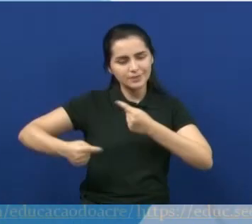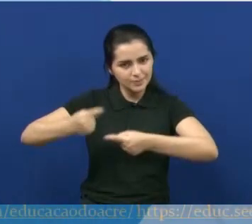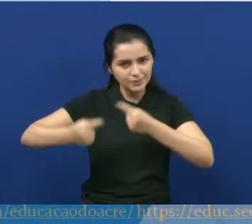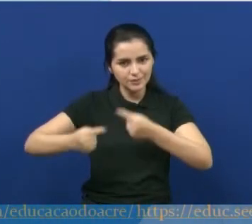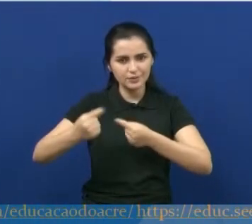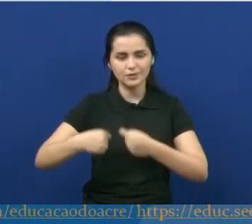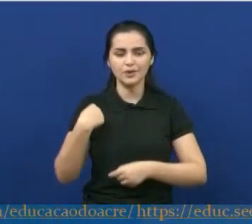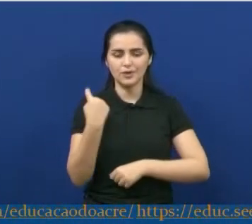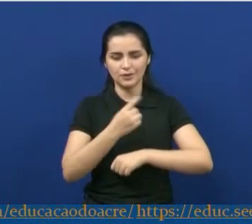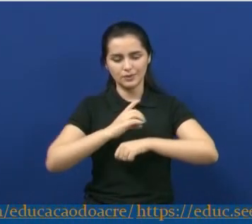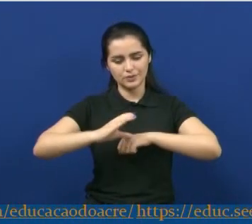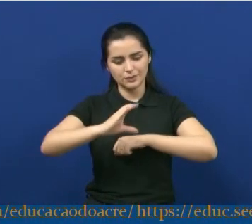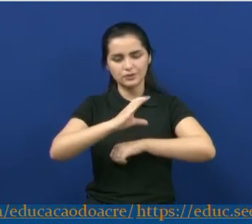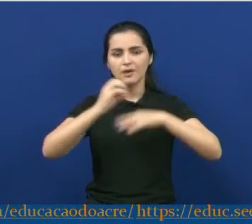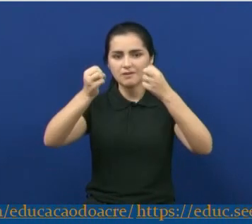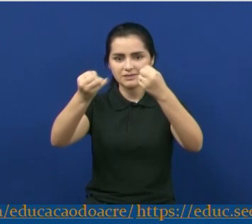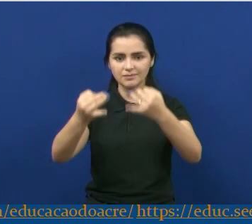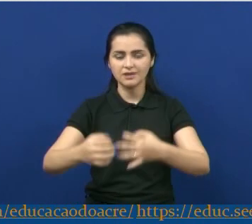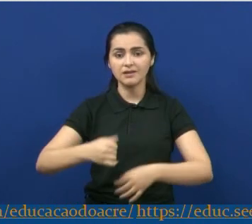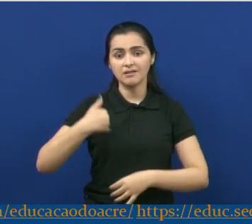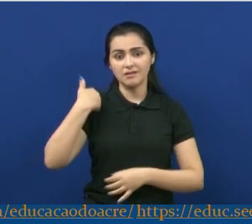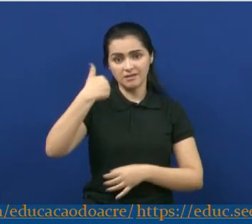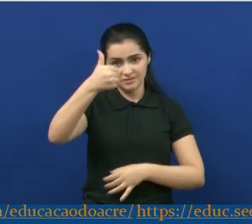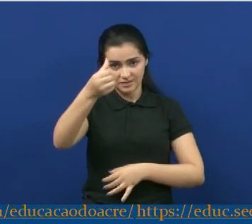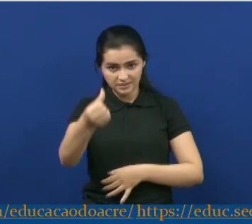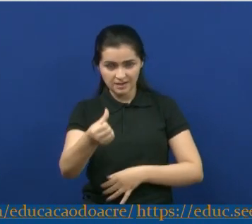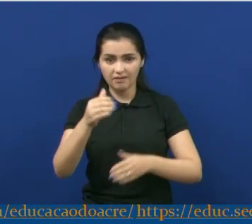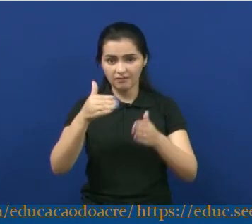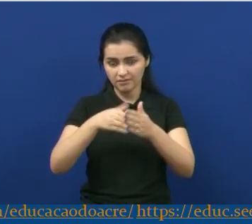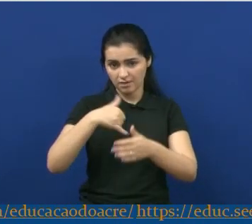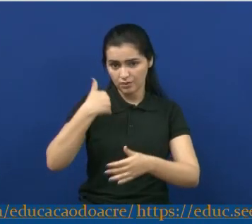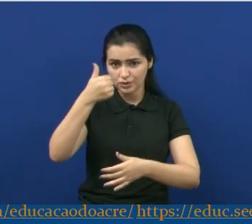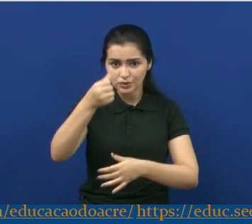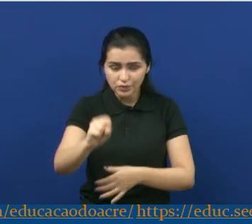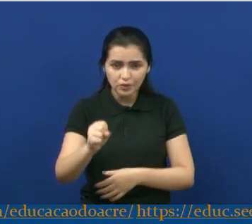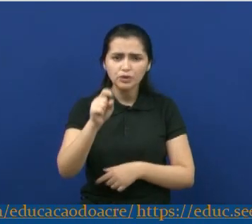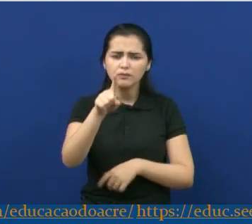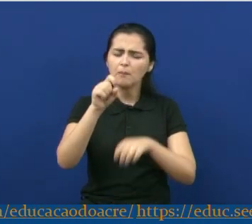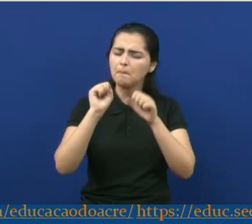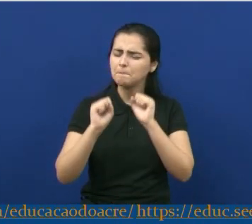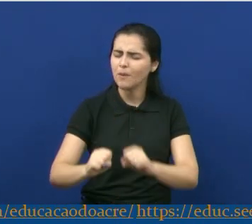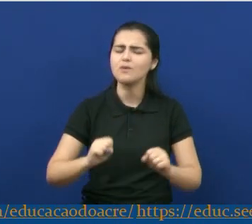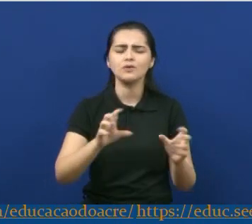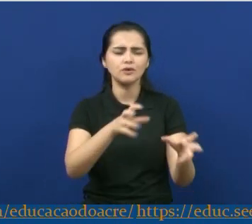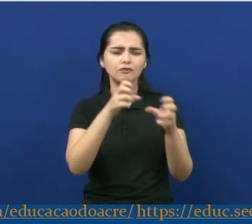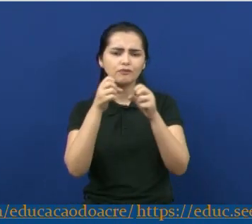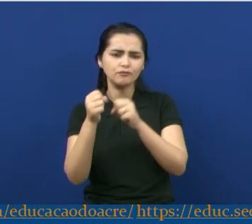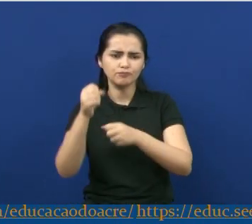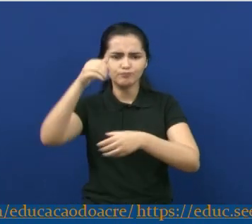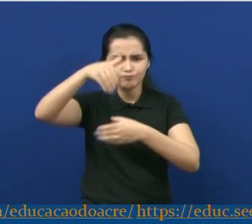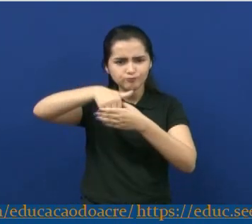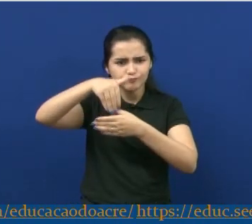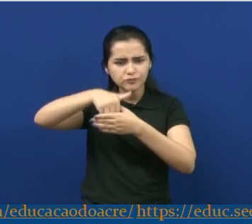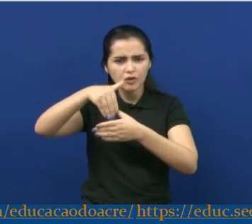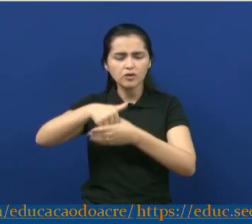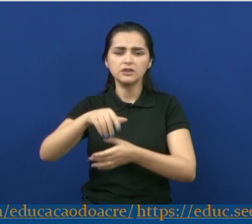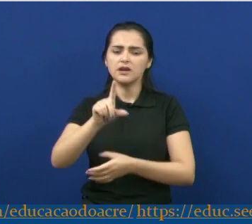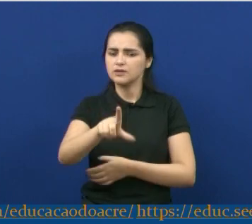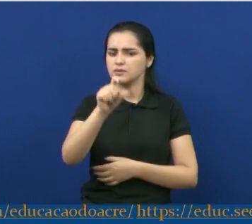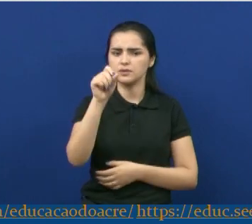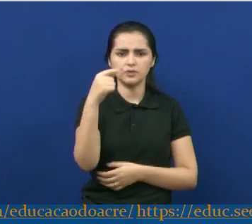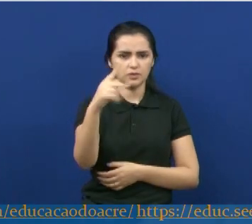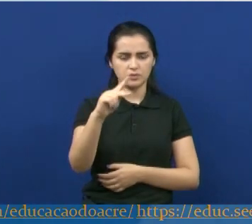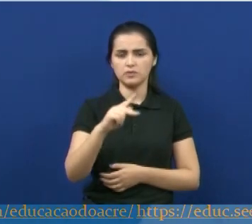que a nossa Constituição diz que com 16 anos até os 18, vocês podem votar. O voto é facultativo, mas ele